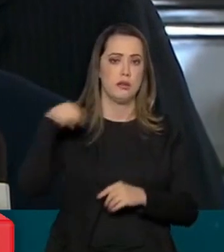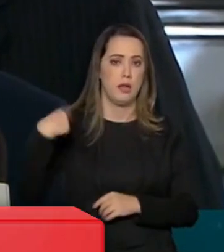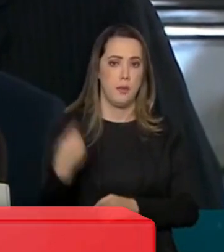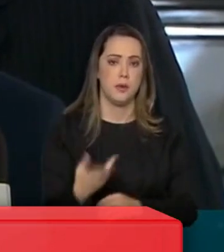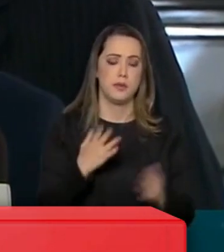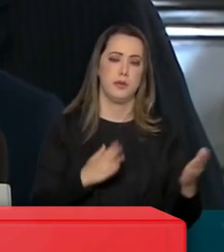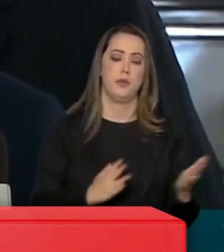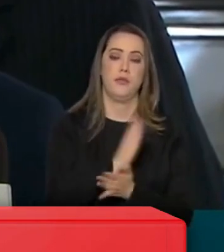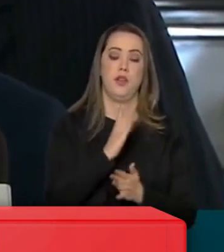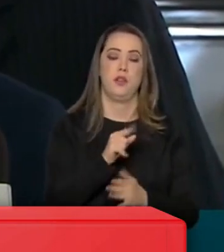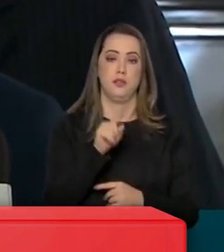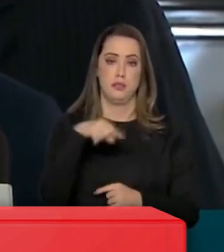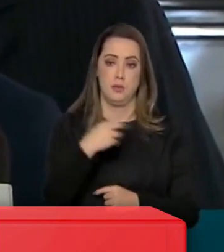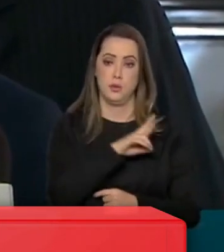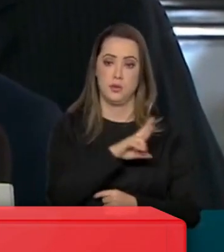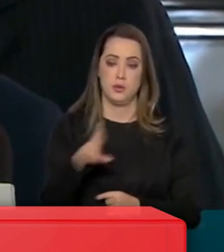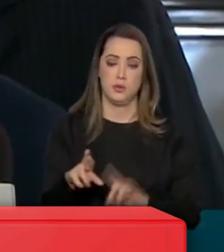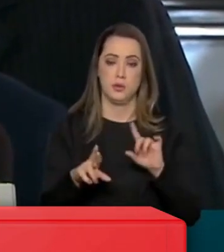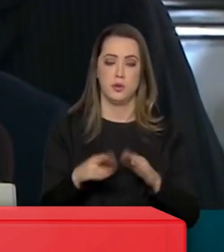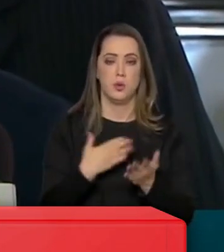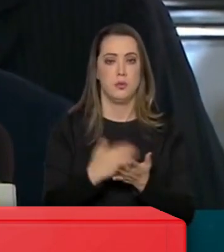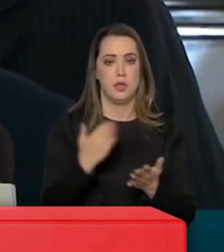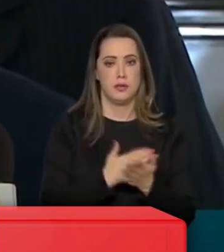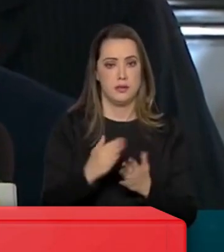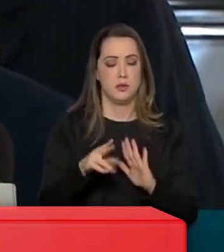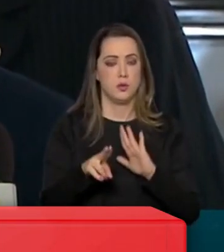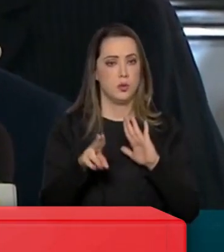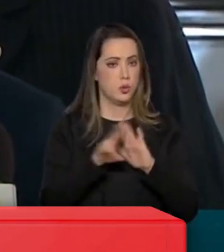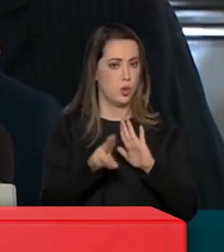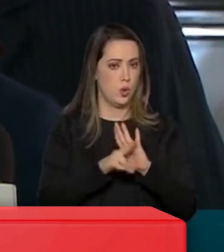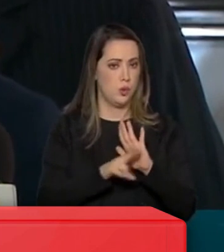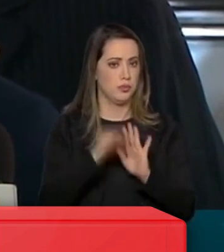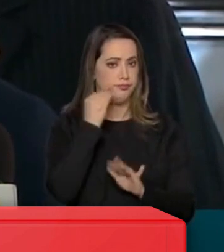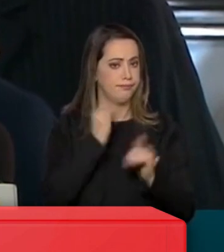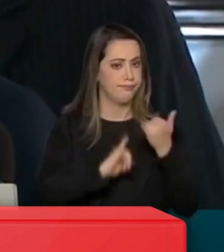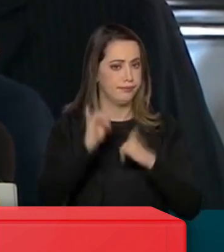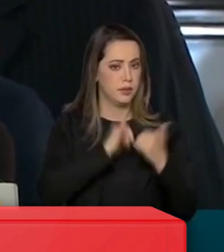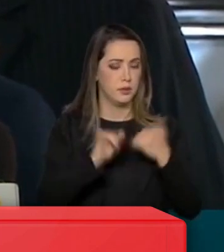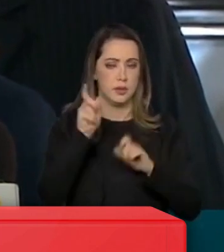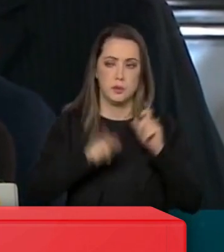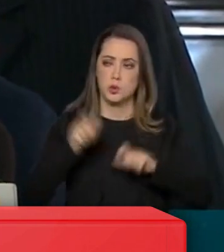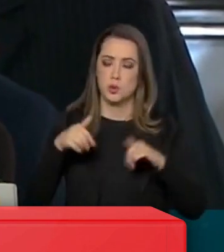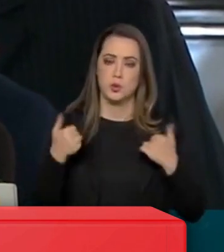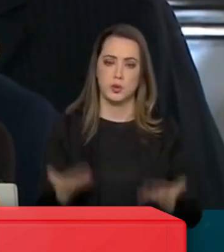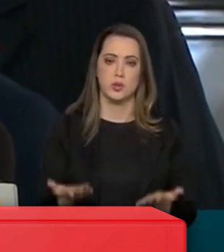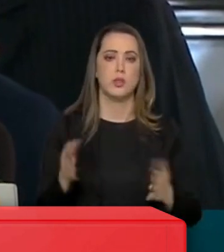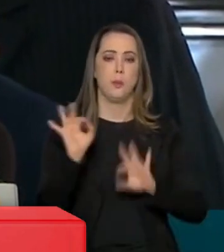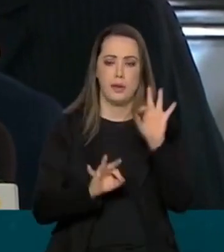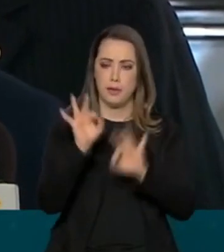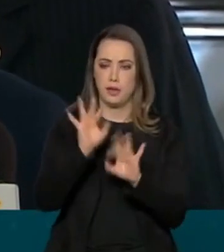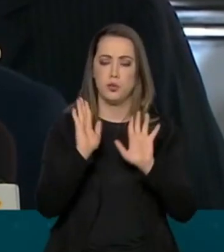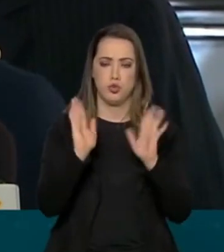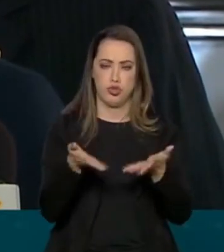Quando eles aprovarem, imediatamente a gente começa, então, o protocolo, né, para testes com as pessoas. Então, isso está sendo preparado